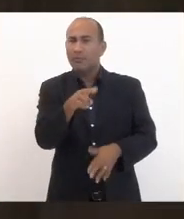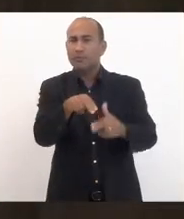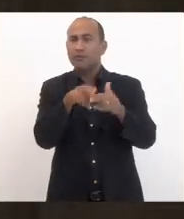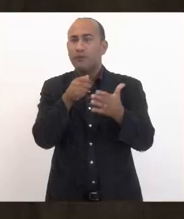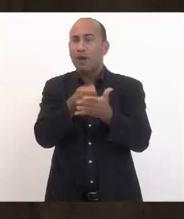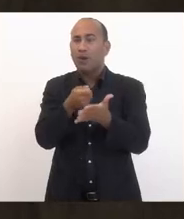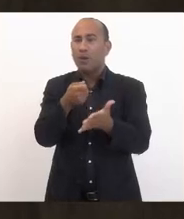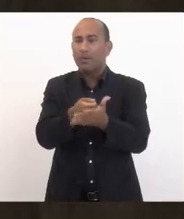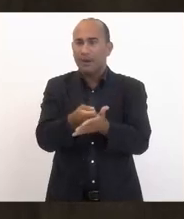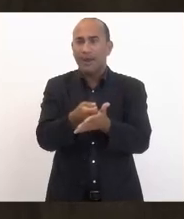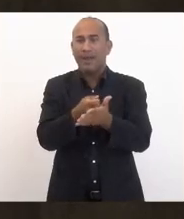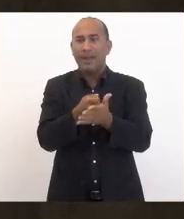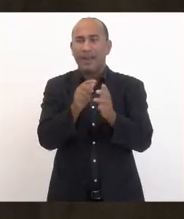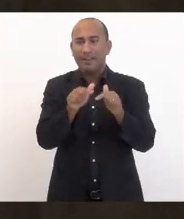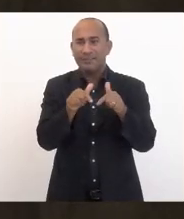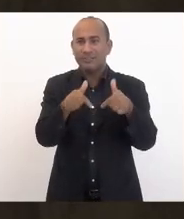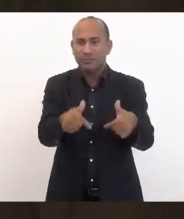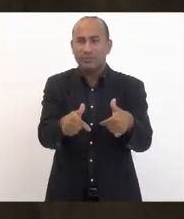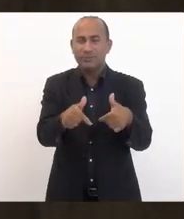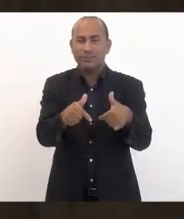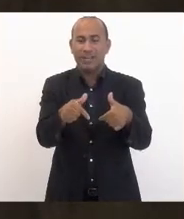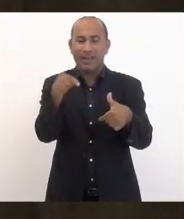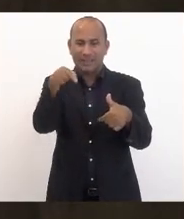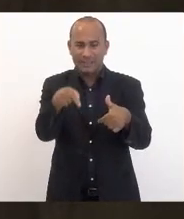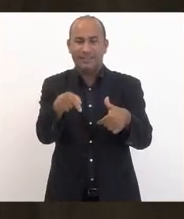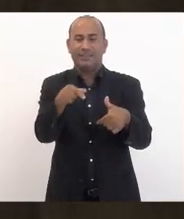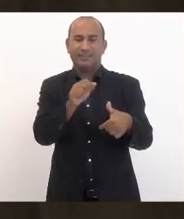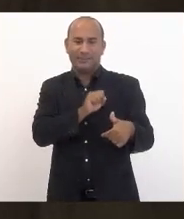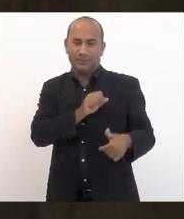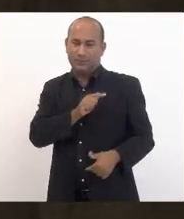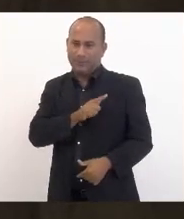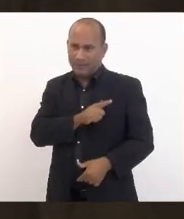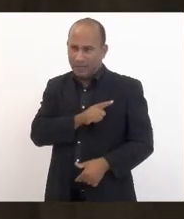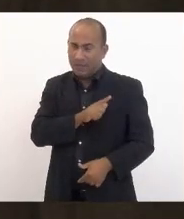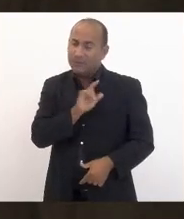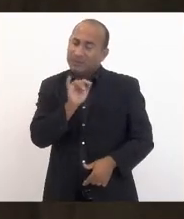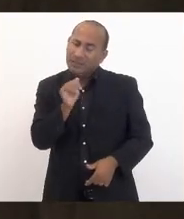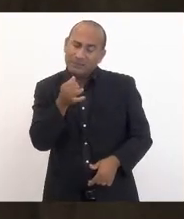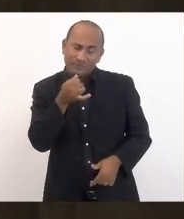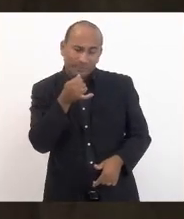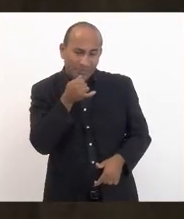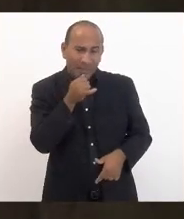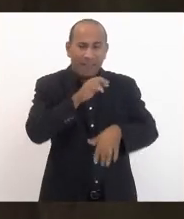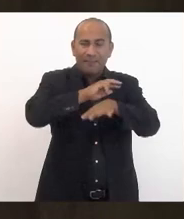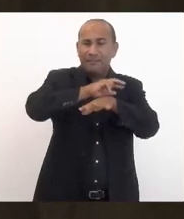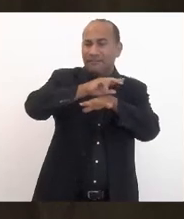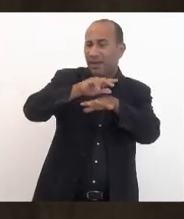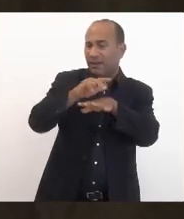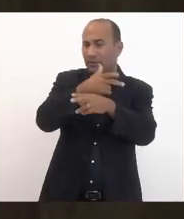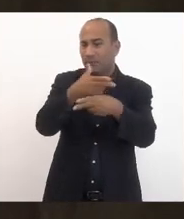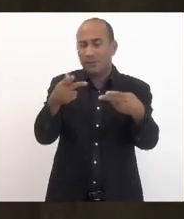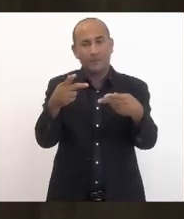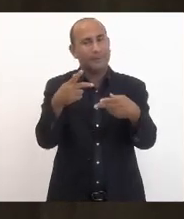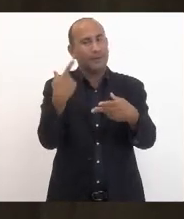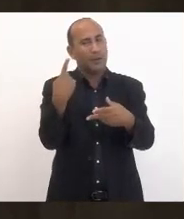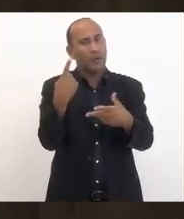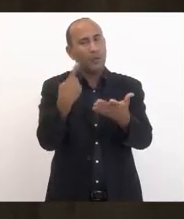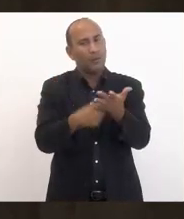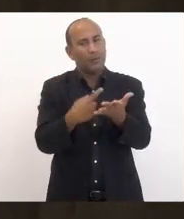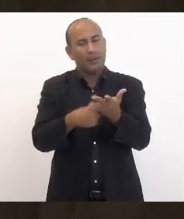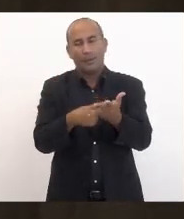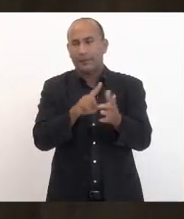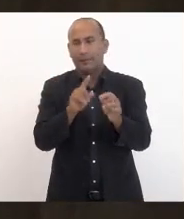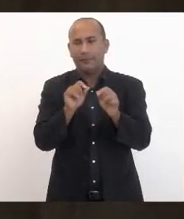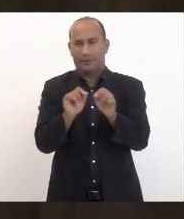nessa operação em São Gonçalo, que infelizmente vários desses pontos não foram cumpridos. Mas tendo